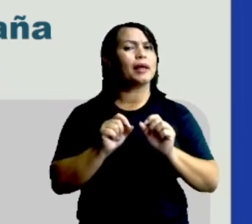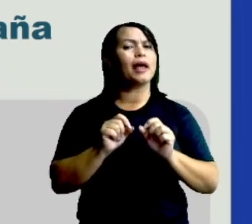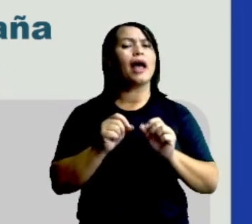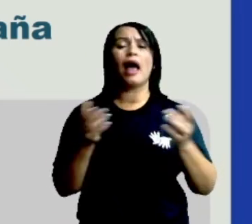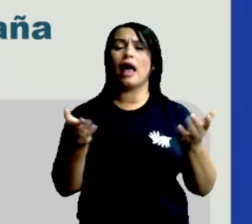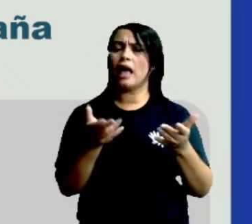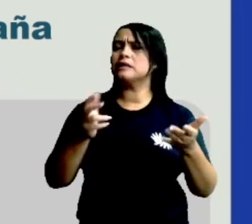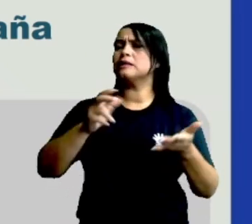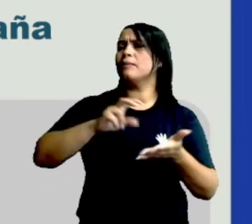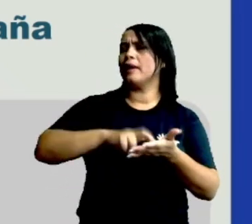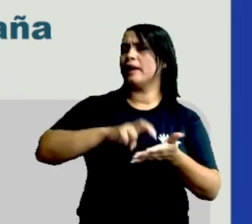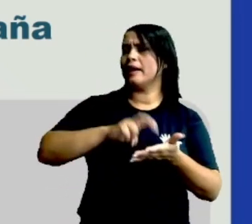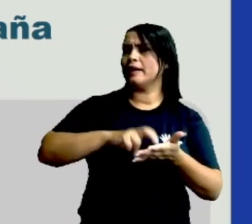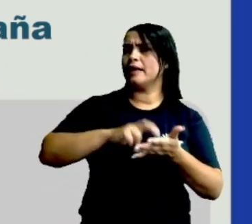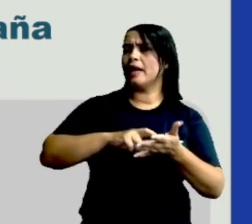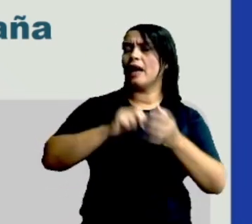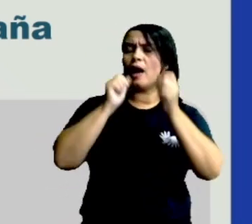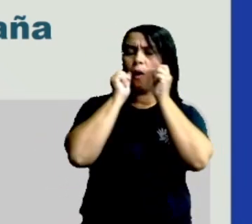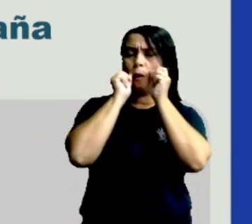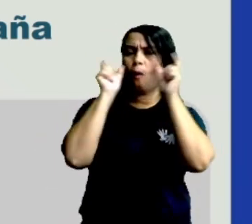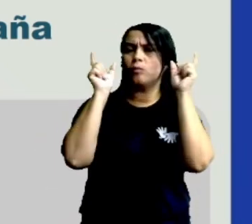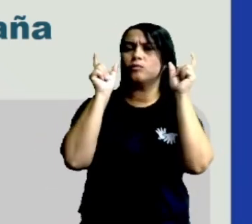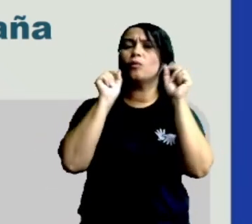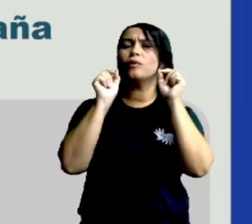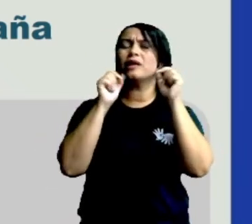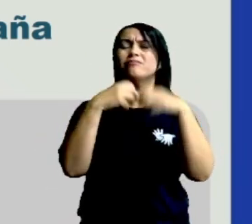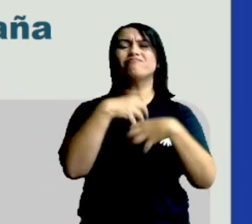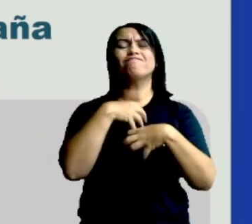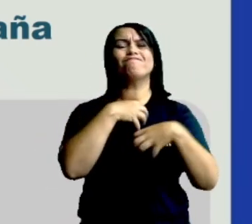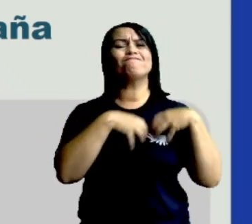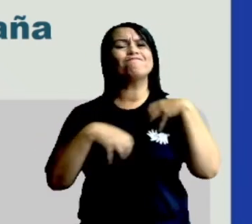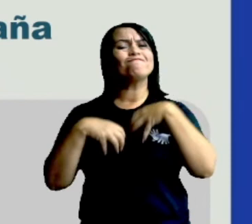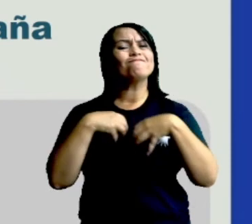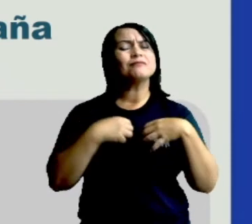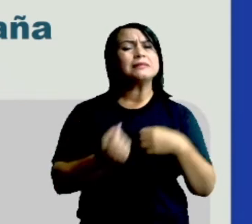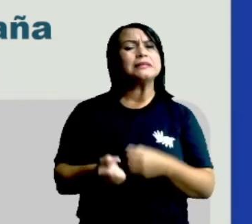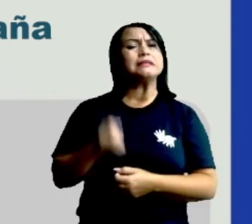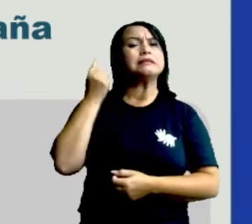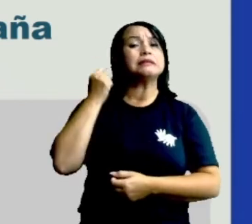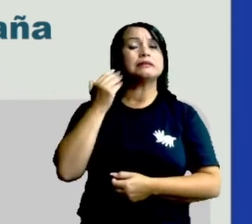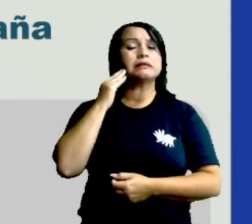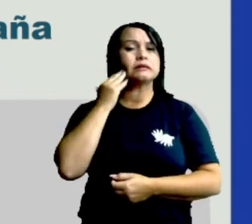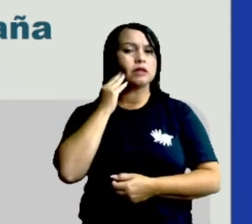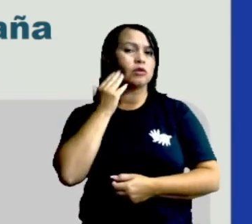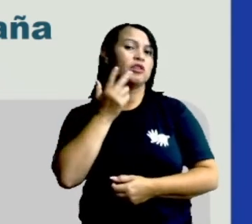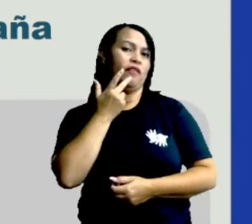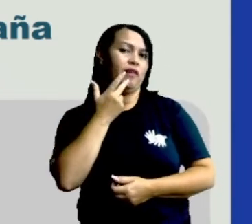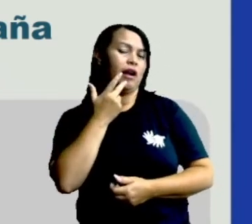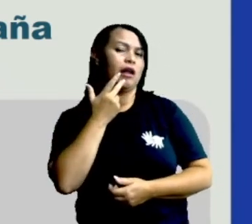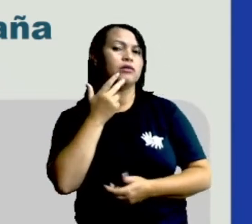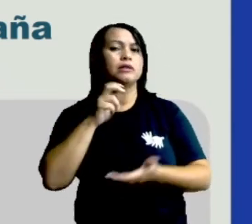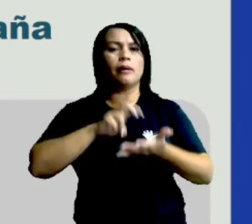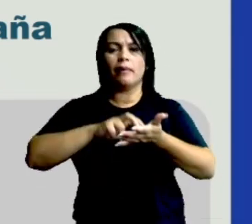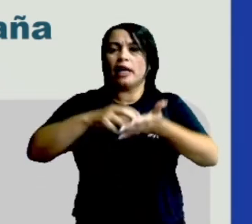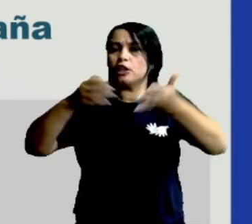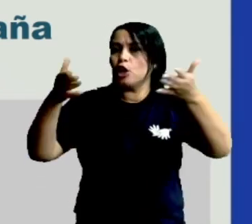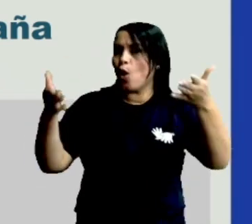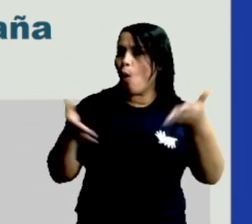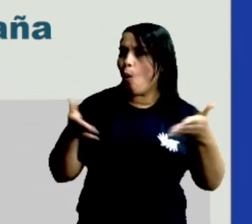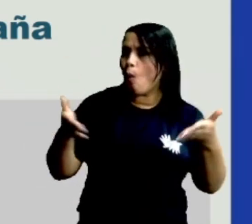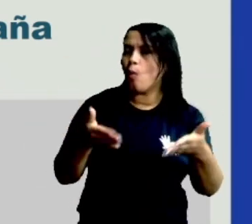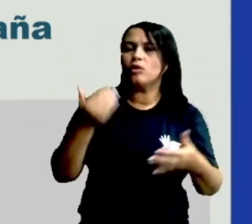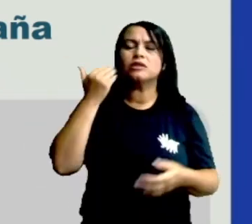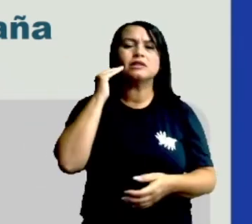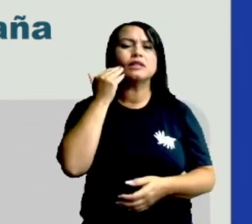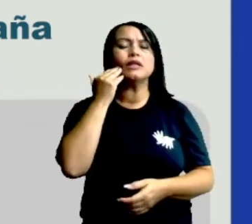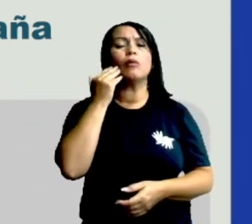esta manhã se despertou com uma estranha sensação. Se eu estiver falando da manhã de hoje,